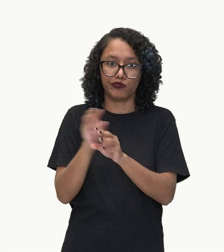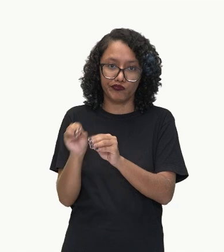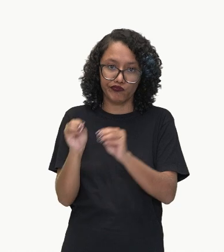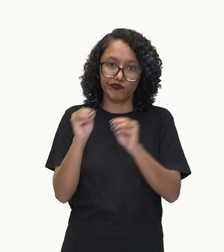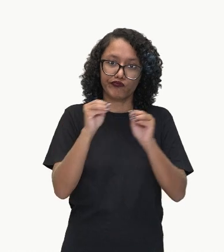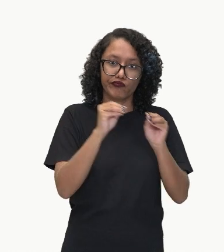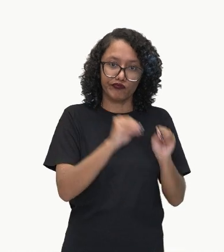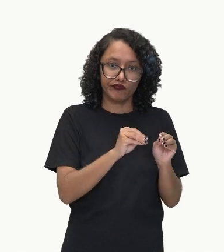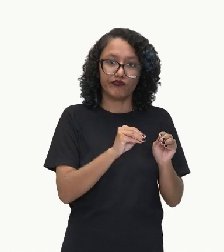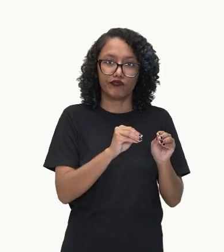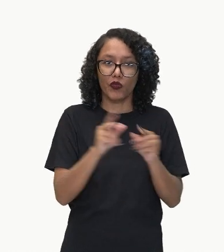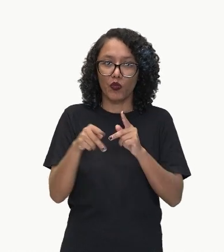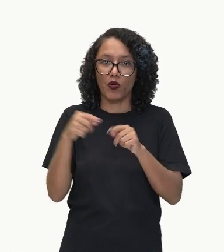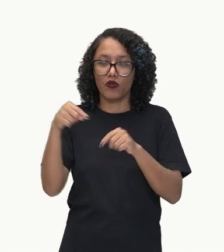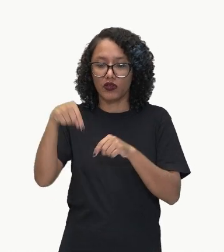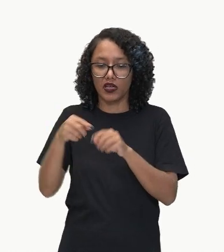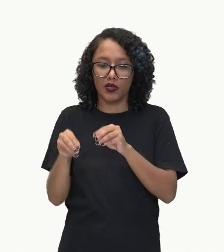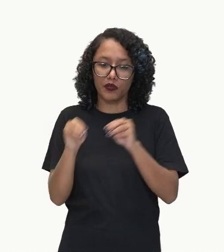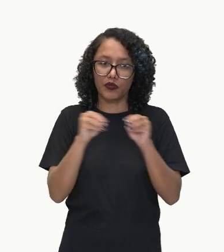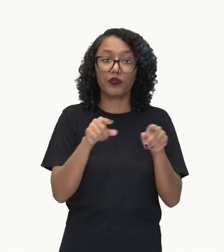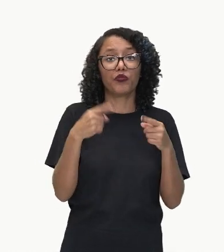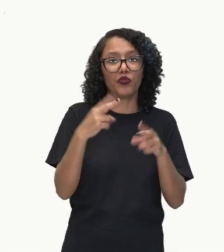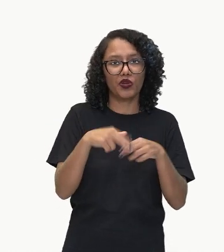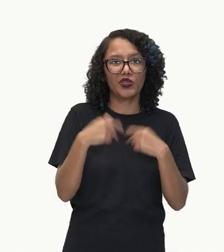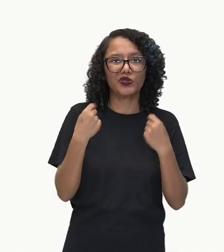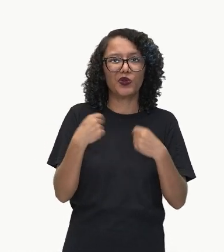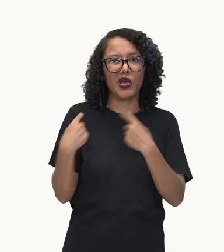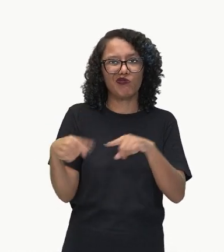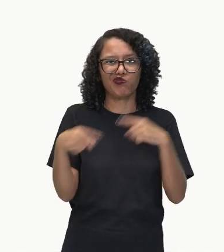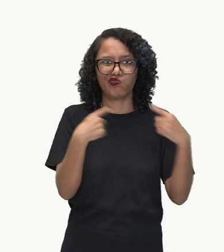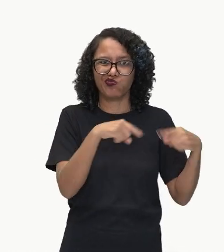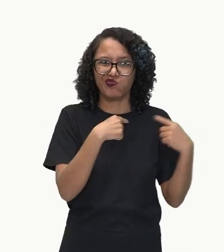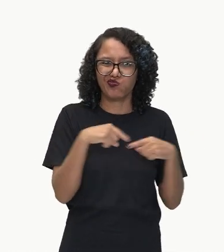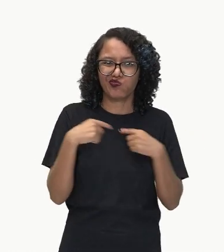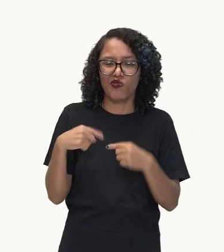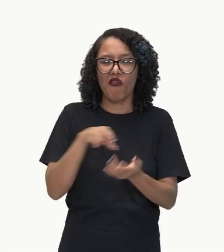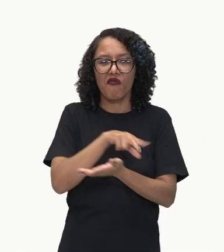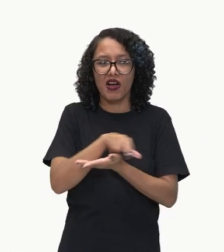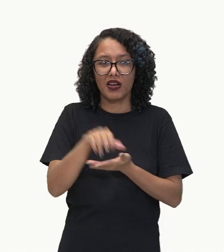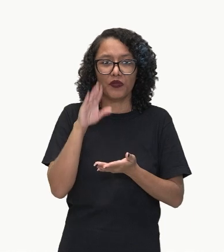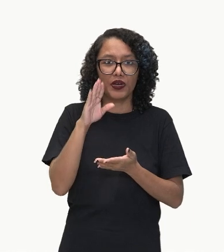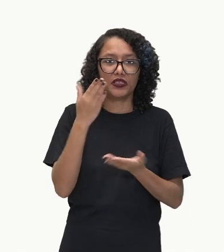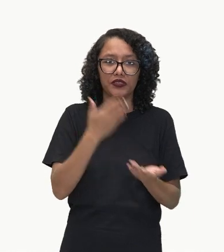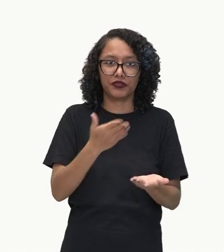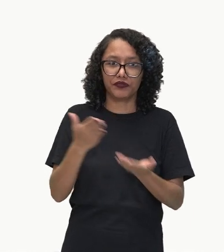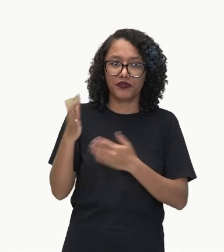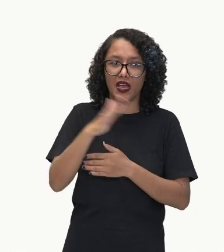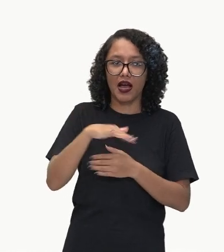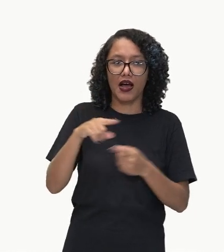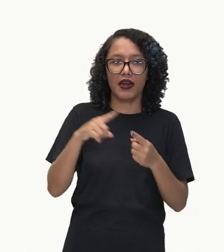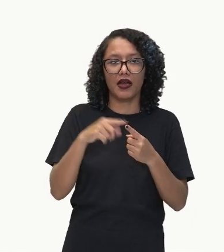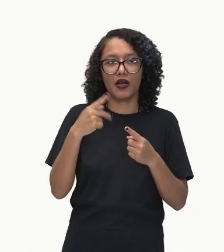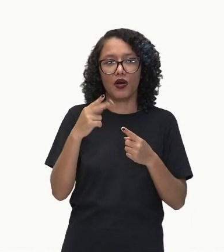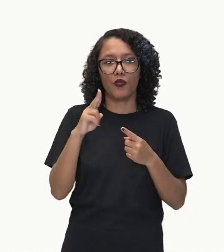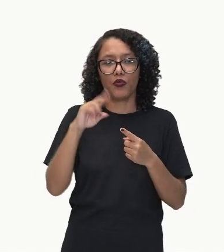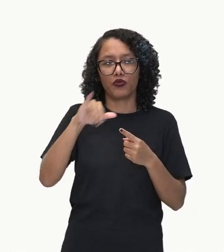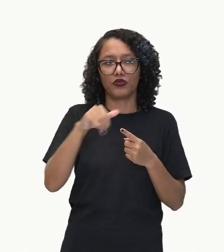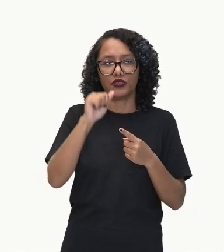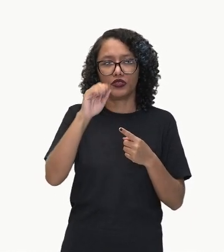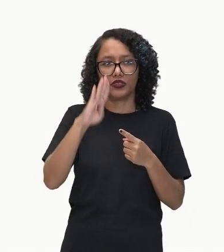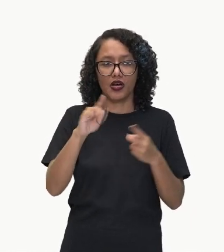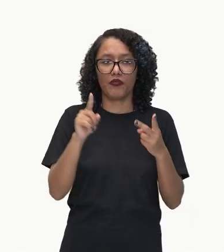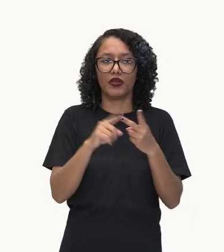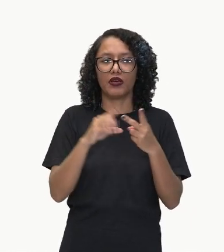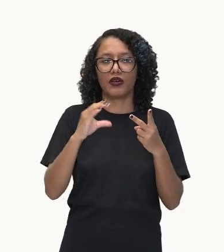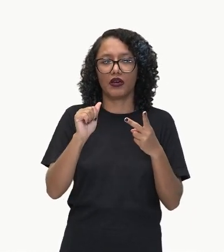que gerou diversos conflitos, principalmente nas regiões de Punjab e na região da